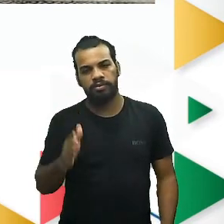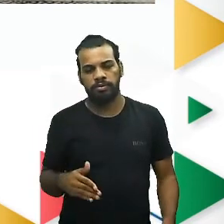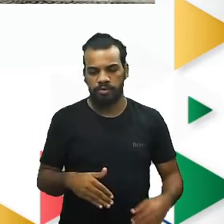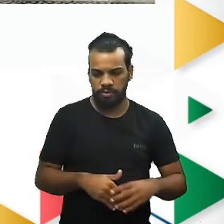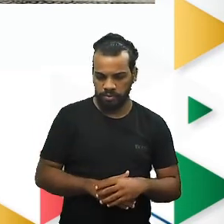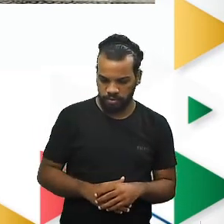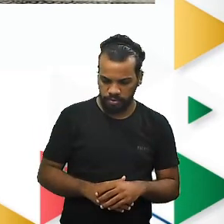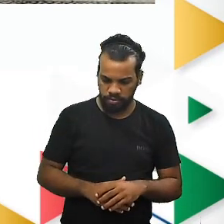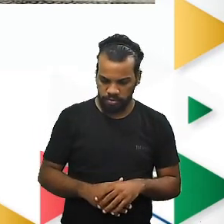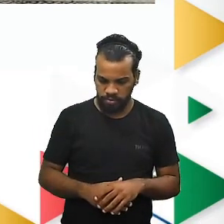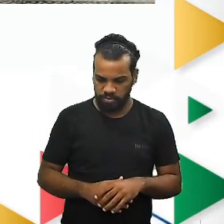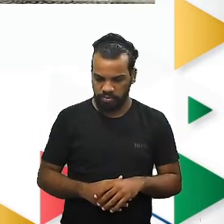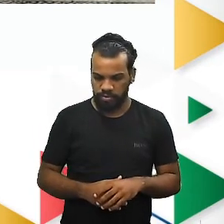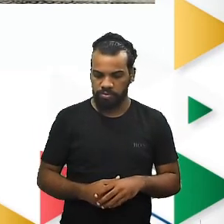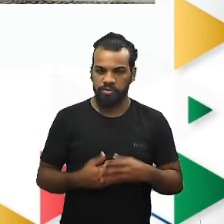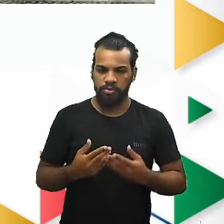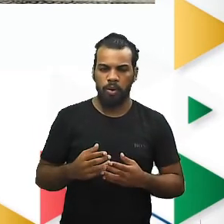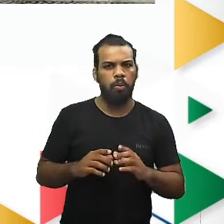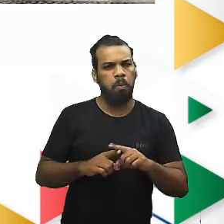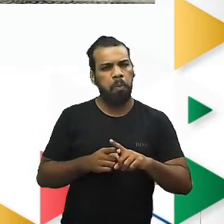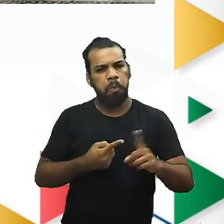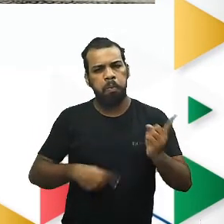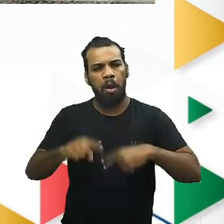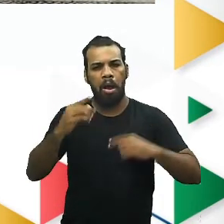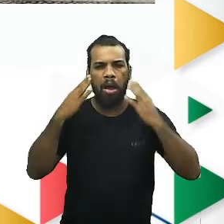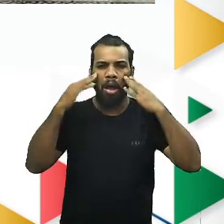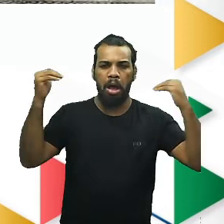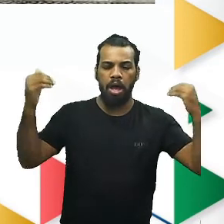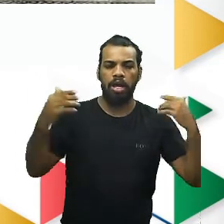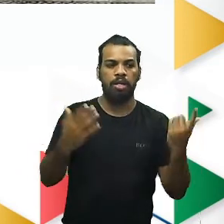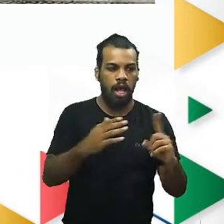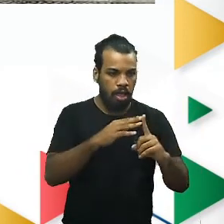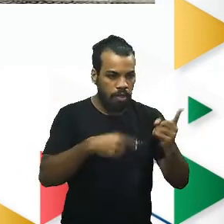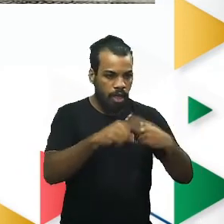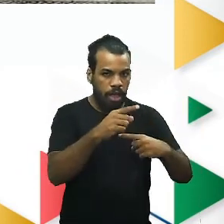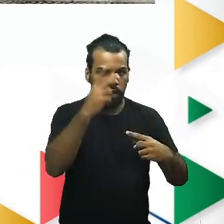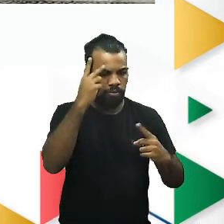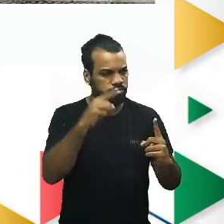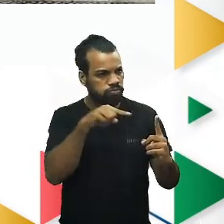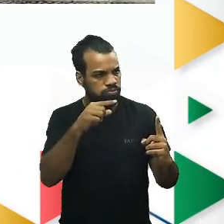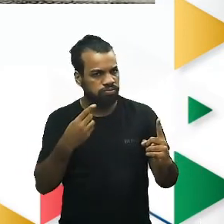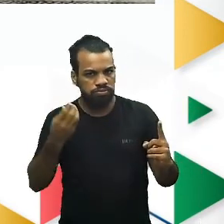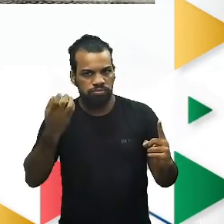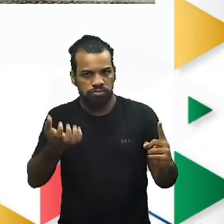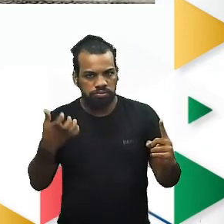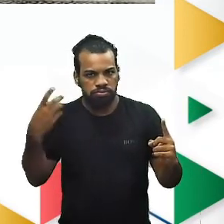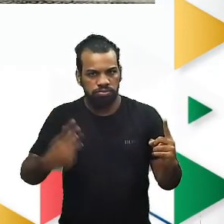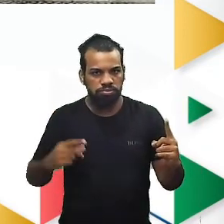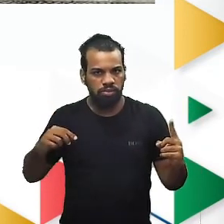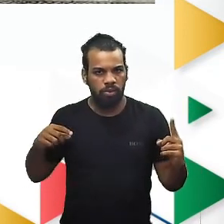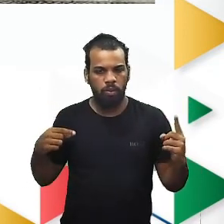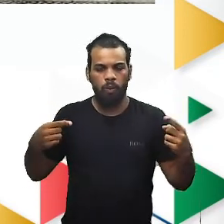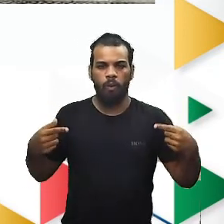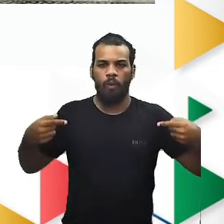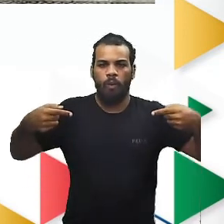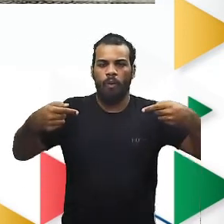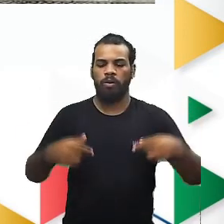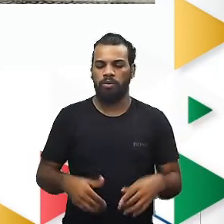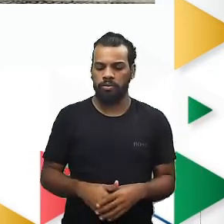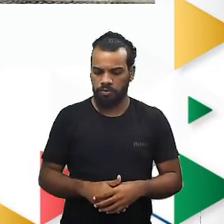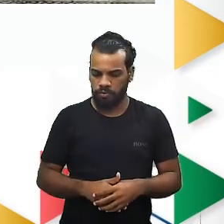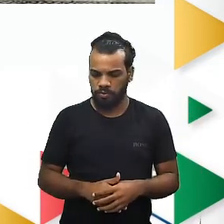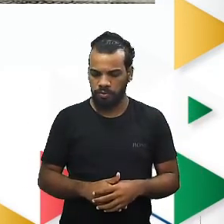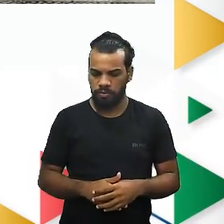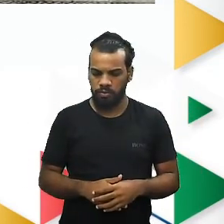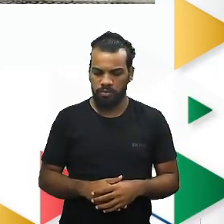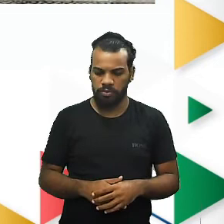forma faz sucesso, então aparece já concorrentes. Né? Então, as pessoas já começam. E o Teatro dos Estados Unidos, eles tinham